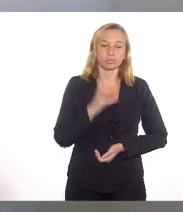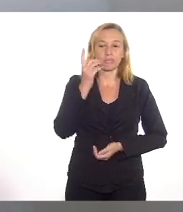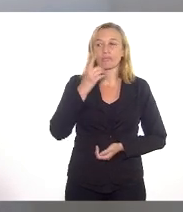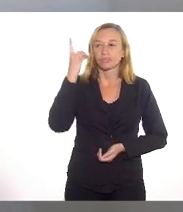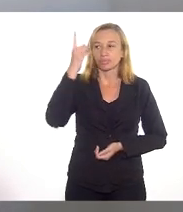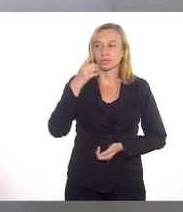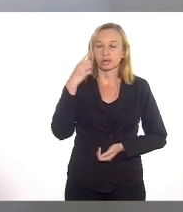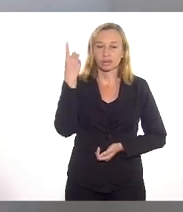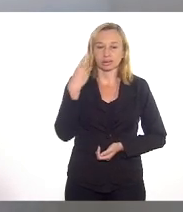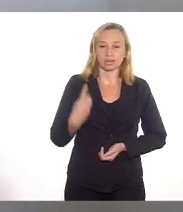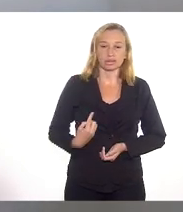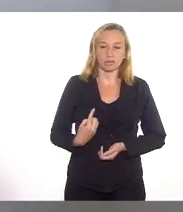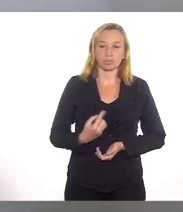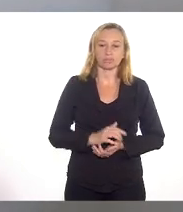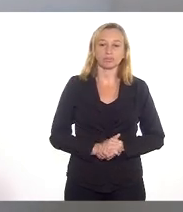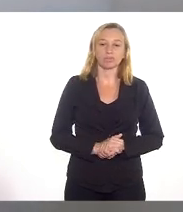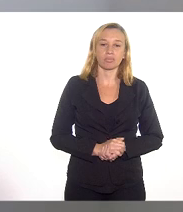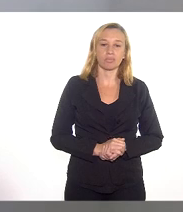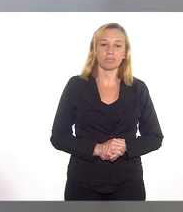Deputada Dani Monteiro.